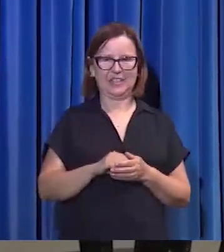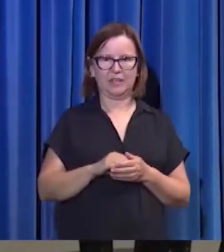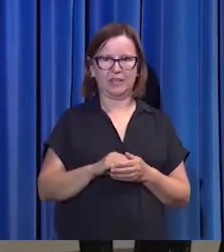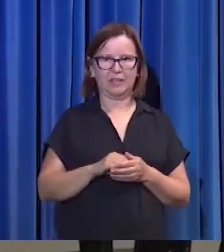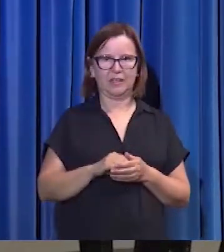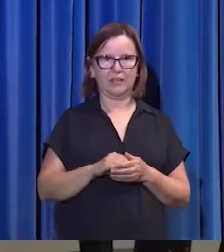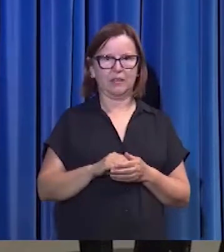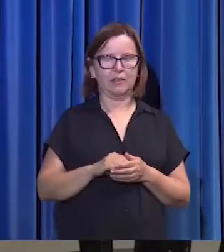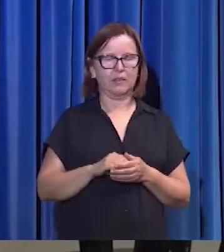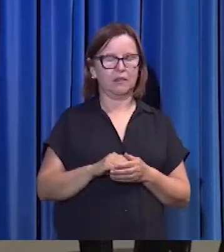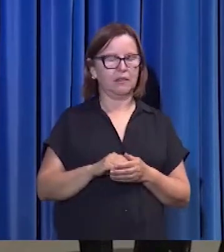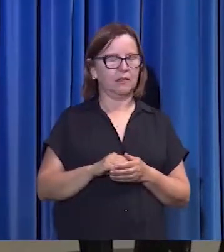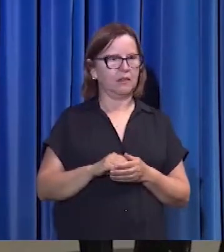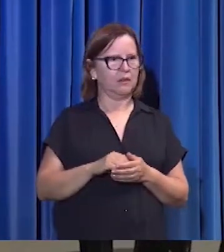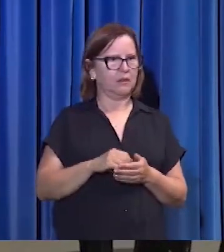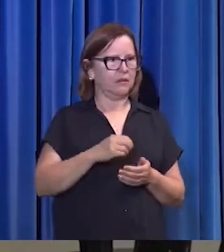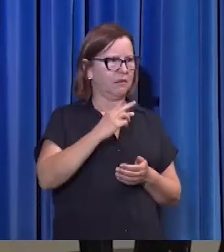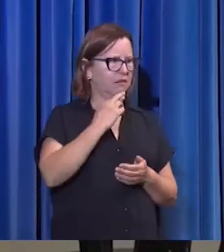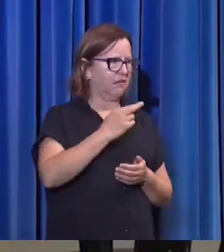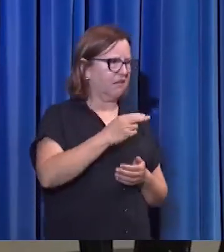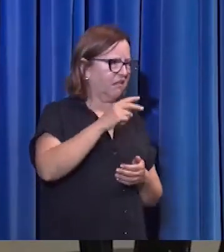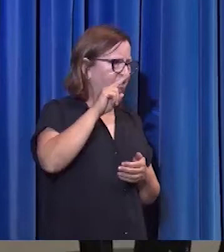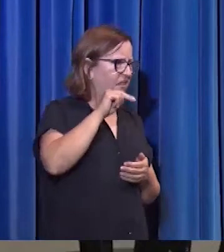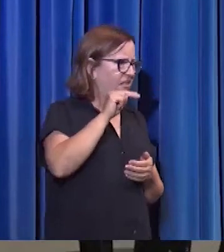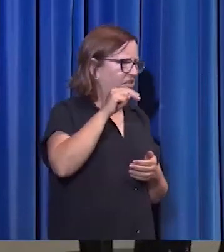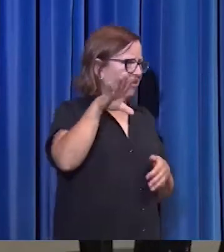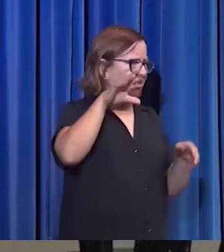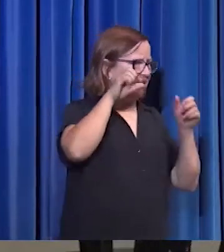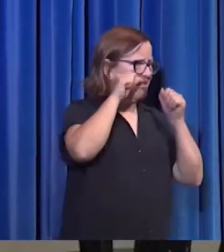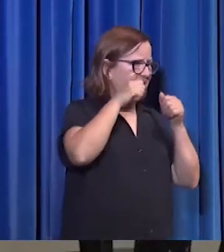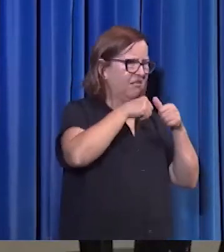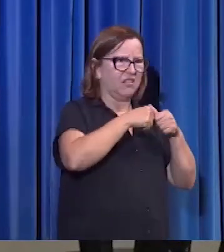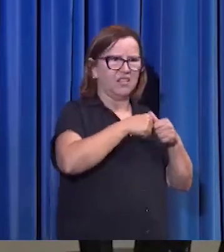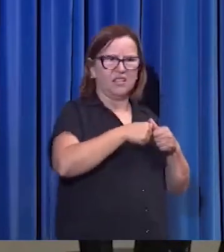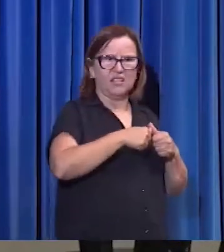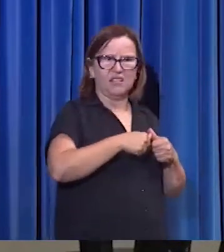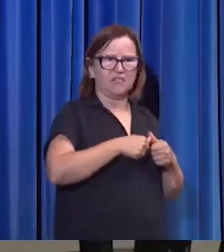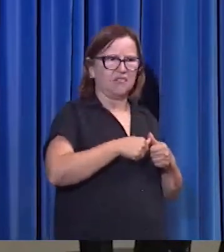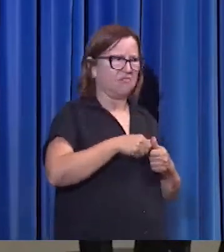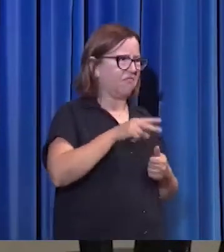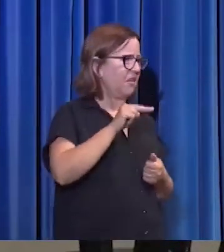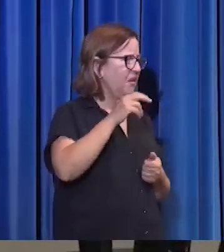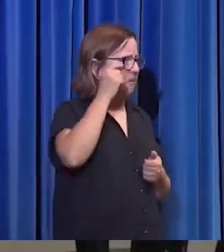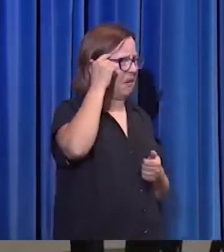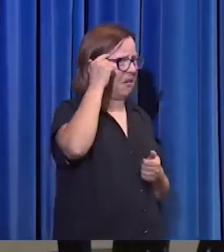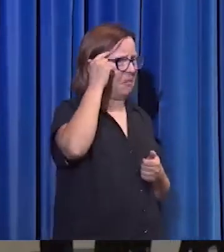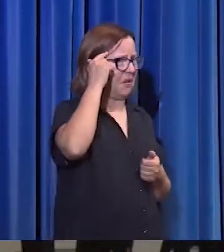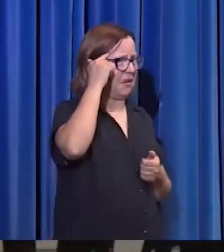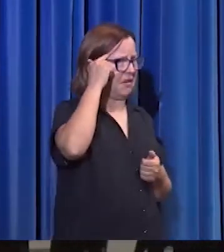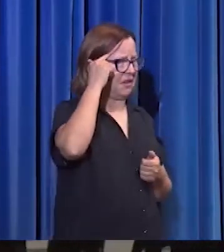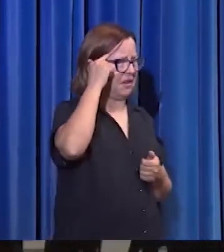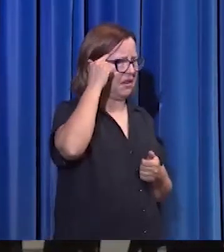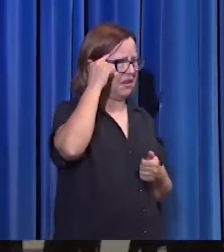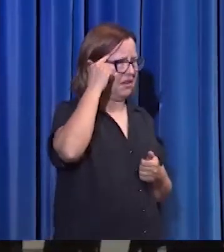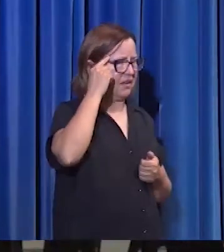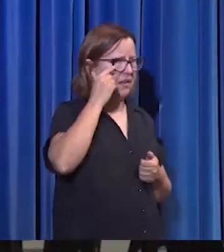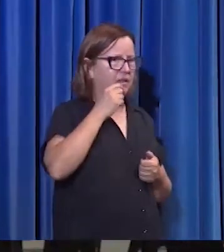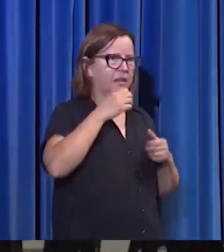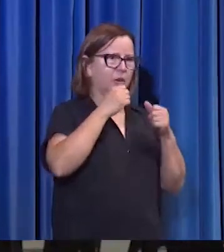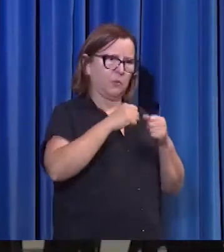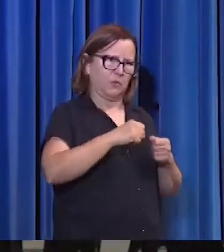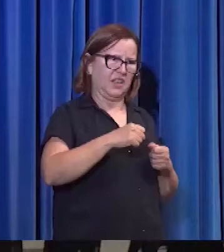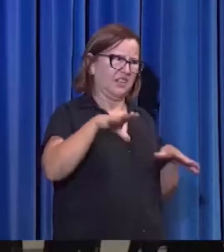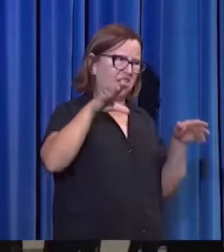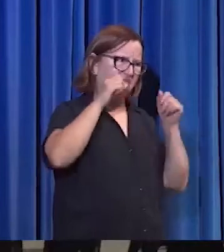Ele disse para mim assim: eu nunca ouvi isto. Eu nunca pensei que pudesse ouvir isso